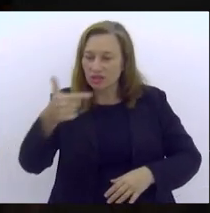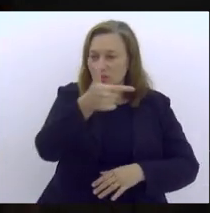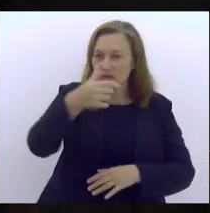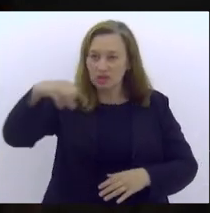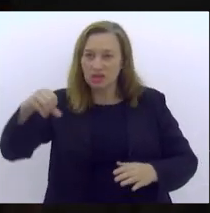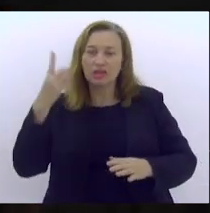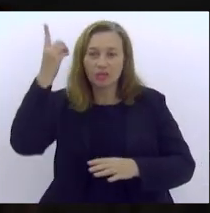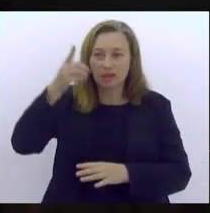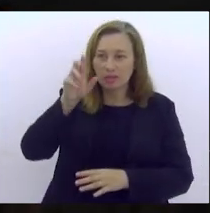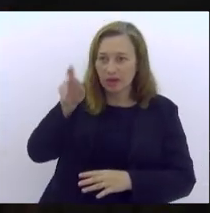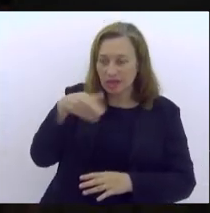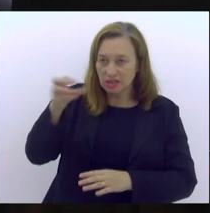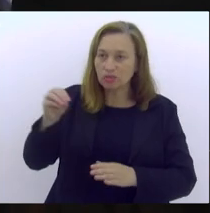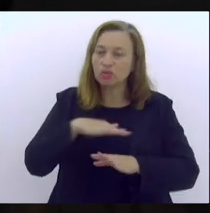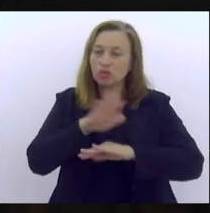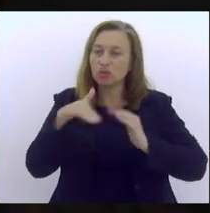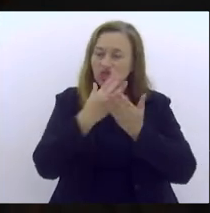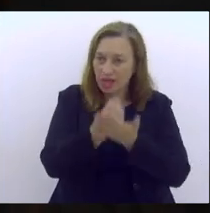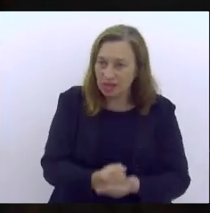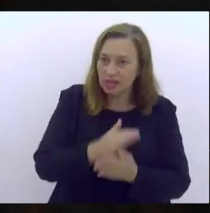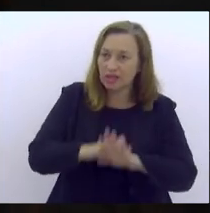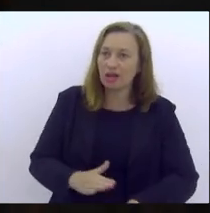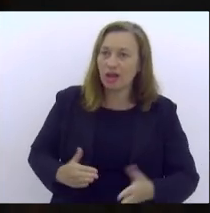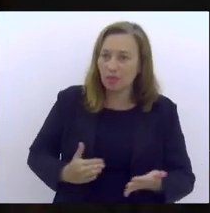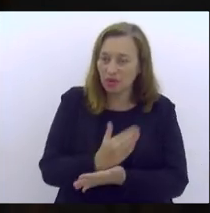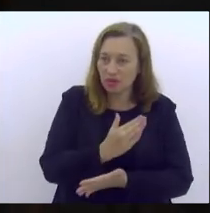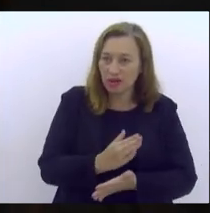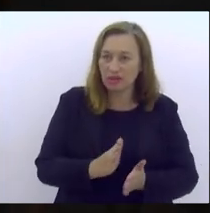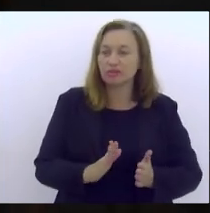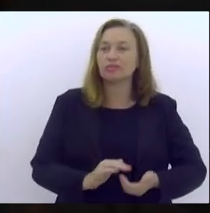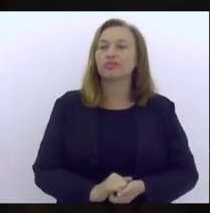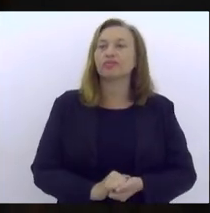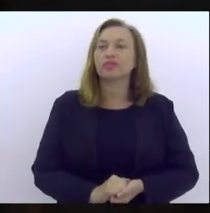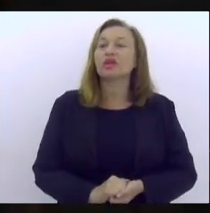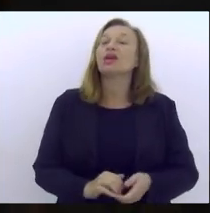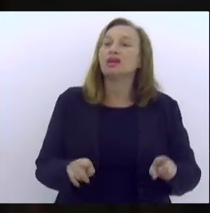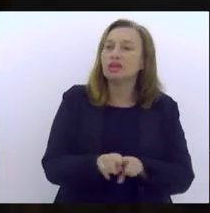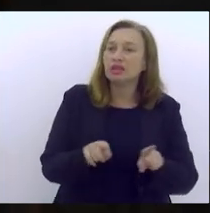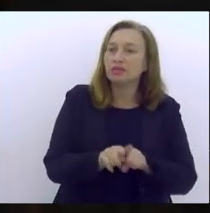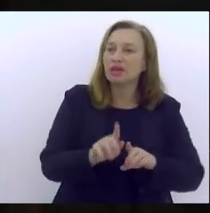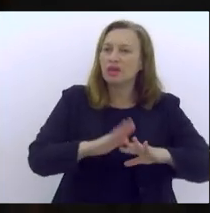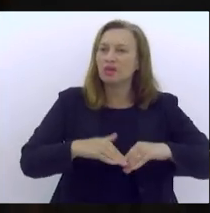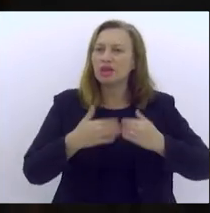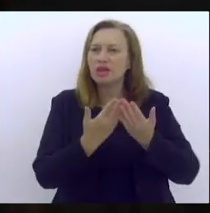deputado Brazão. Senhores que aprovam, permaneçam como estão. E também o requerimento